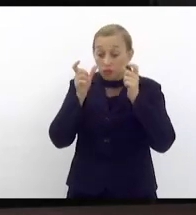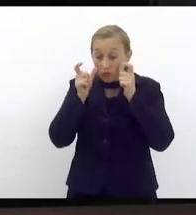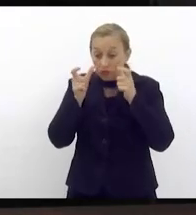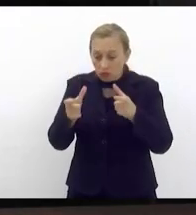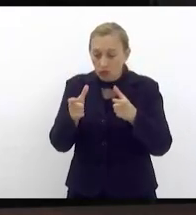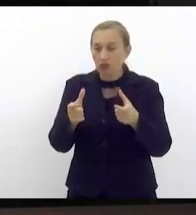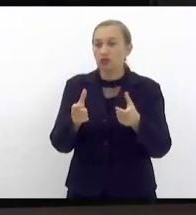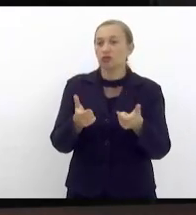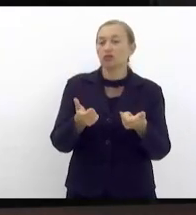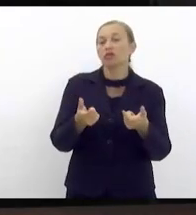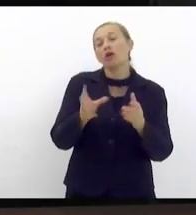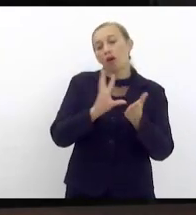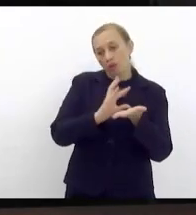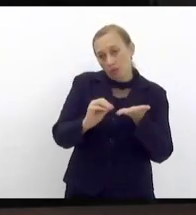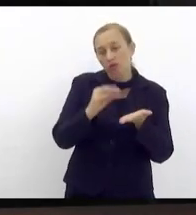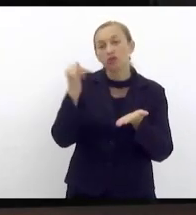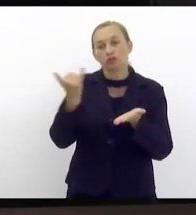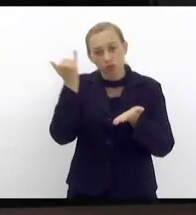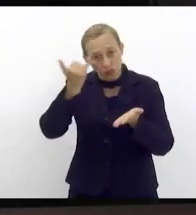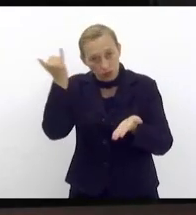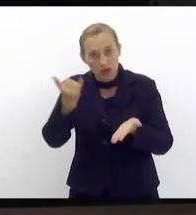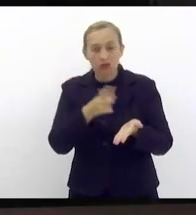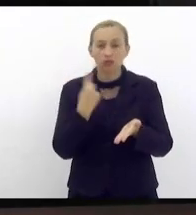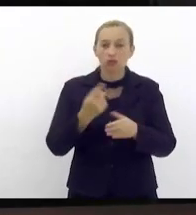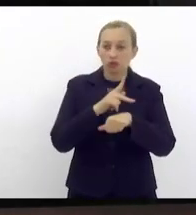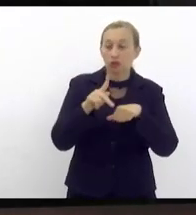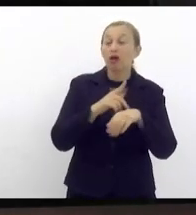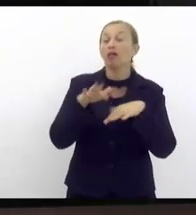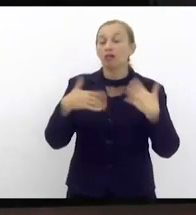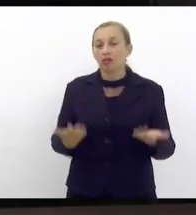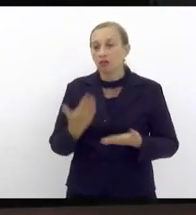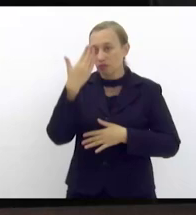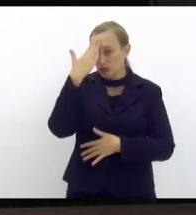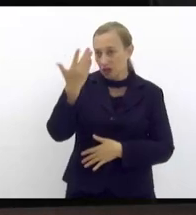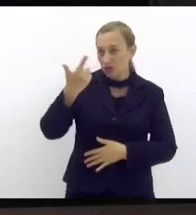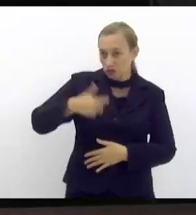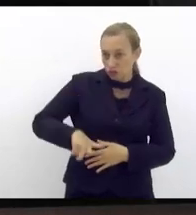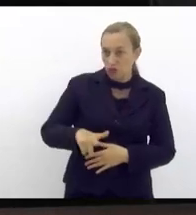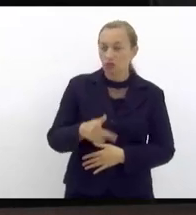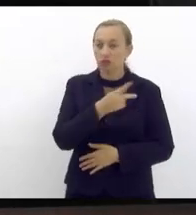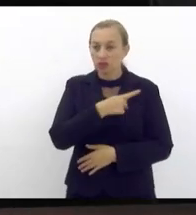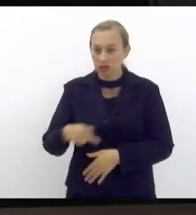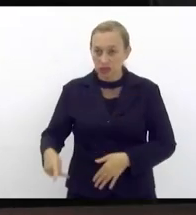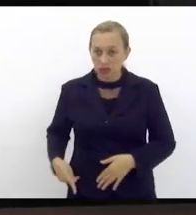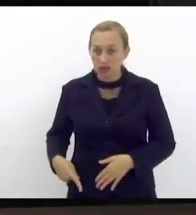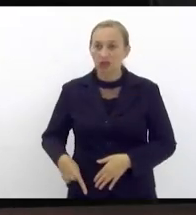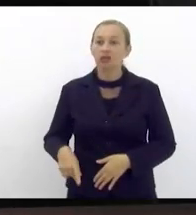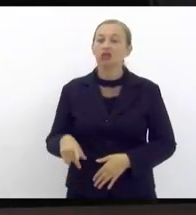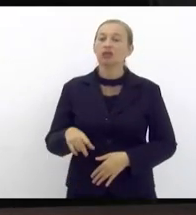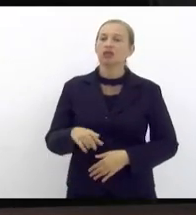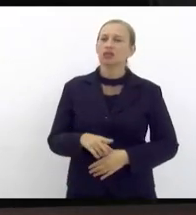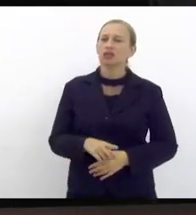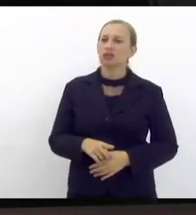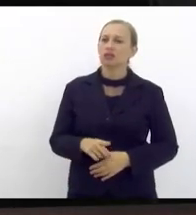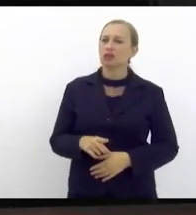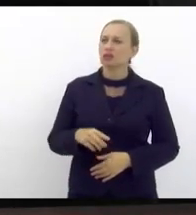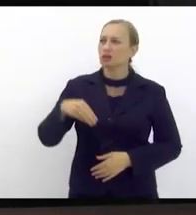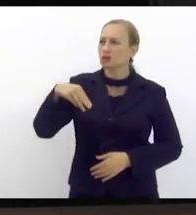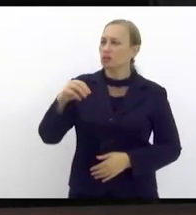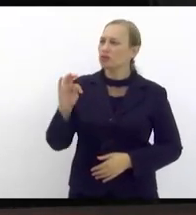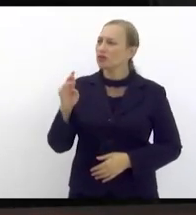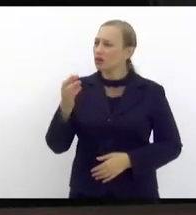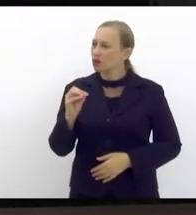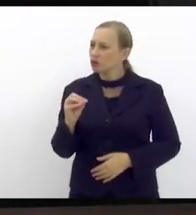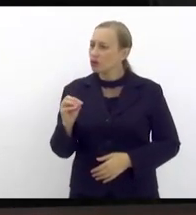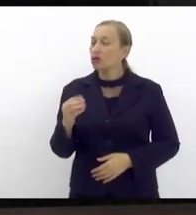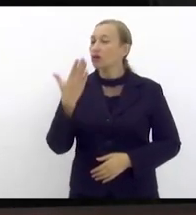que hoje é uma pauta importantíssima para o nosso país então muito obrigado Mais uma vez Presidente Monteiro e Vamos